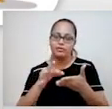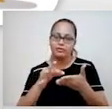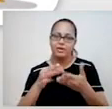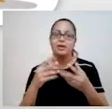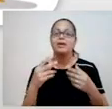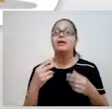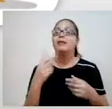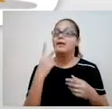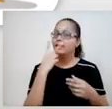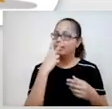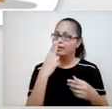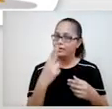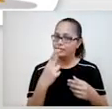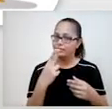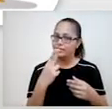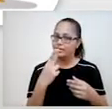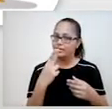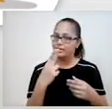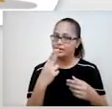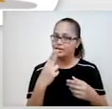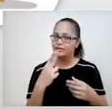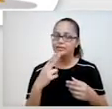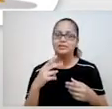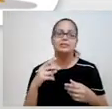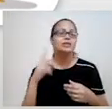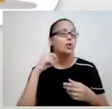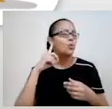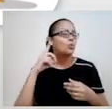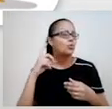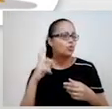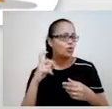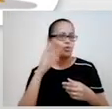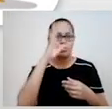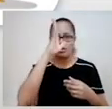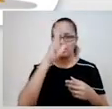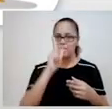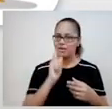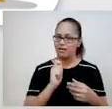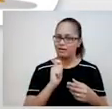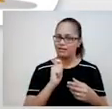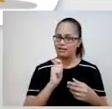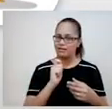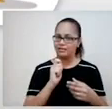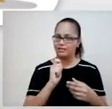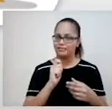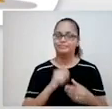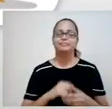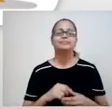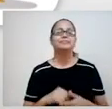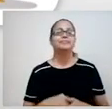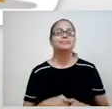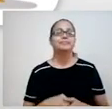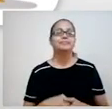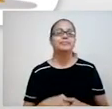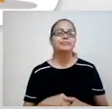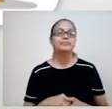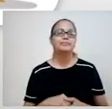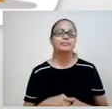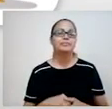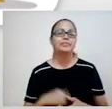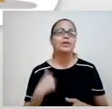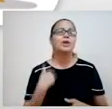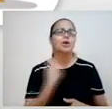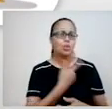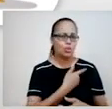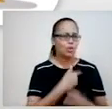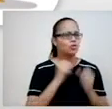parece que esse pó, pó, pó, pó, parece que é o som que a galinha faz, né? Então por isso que ele coloca duas galinhas nesse cenário. E será que a gente